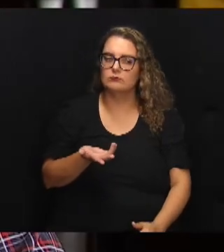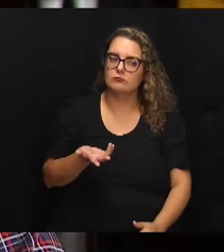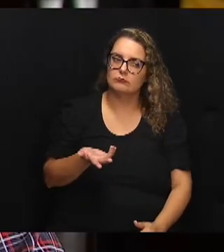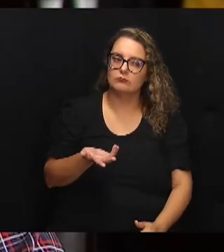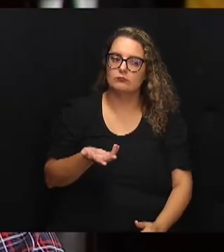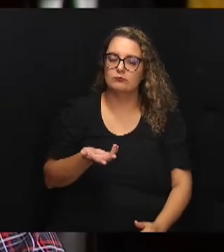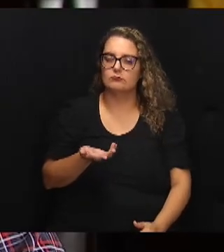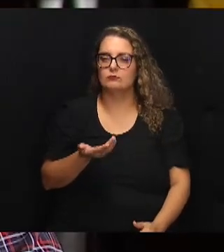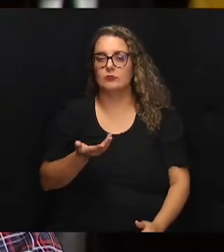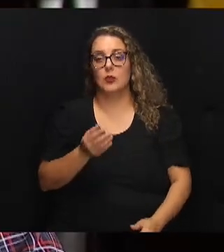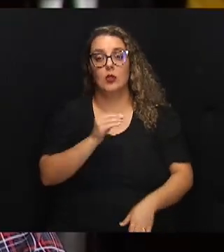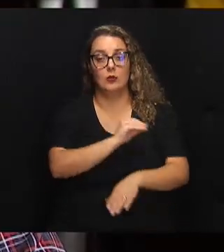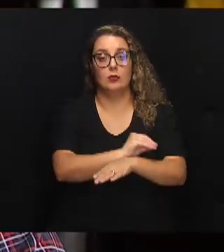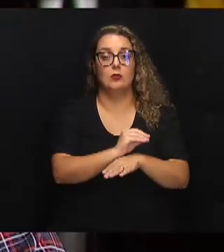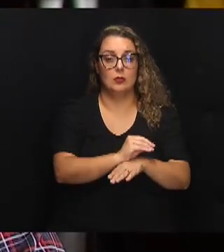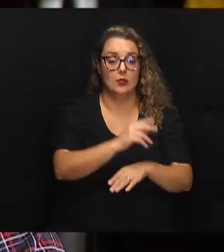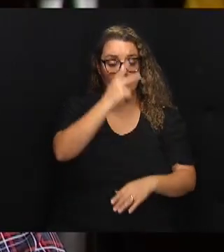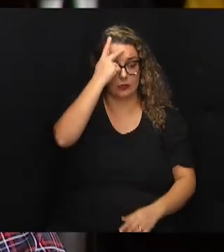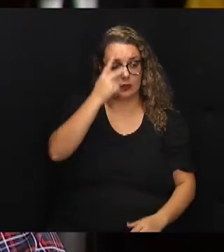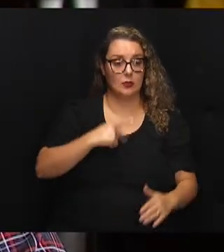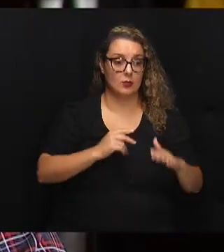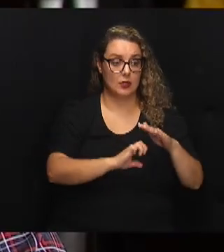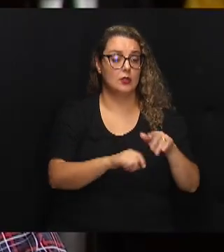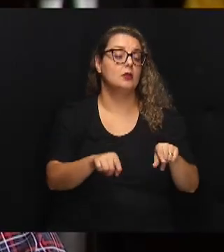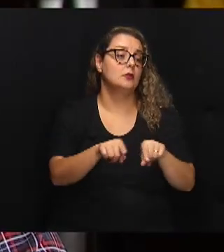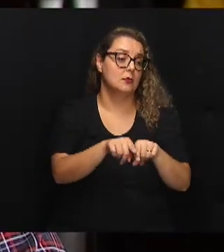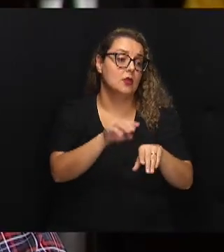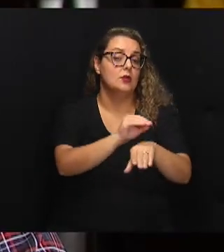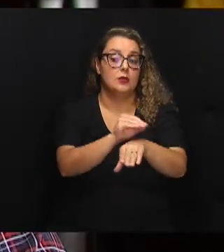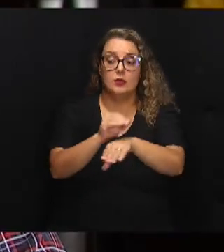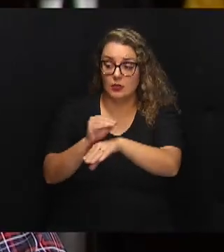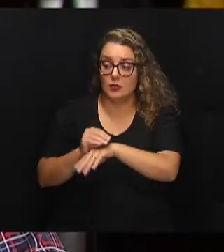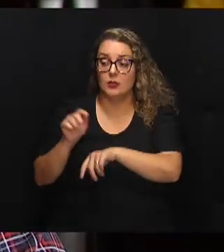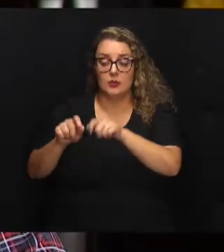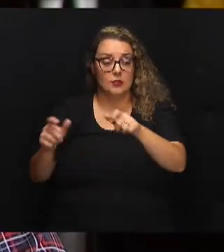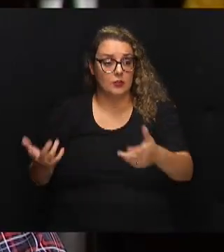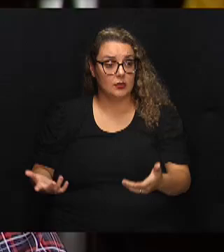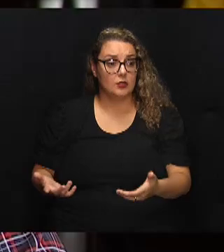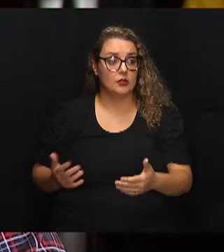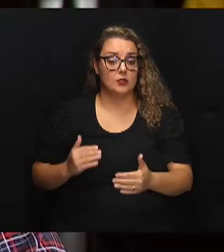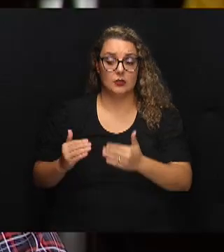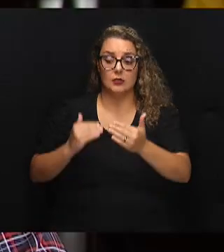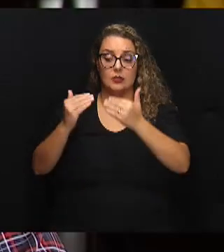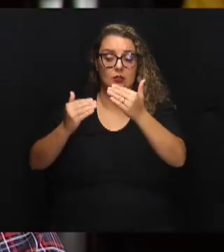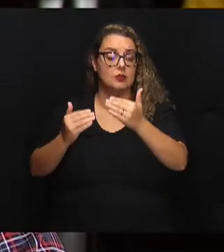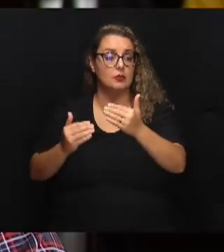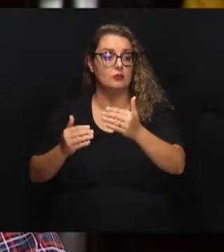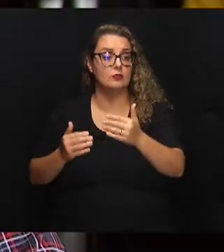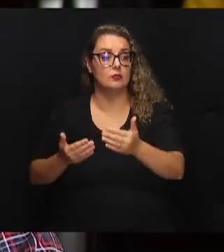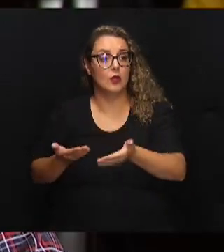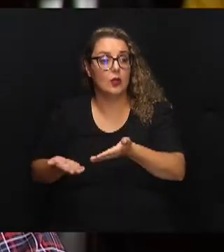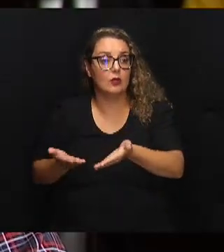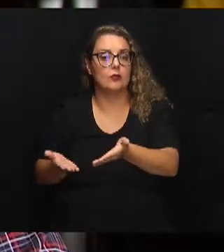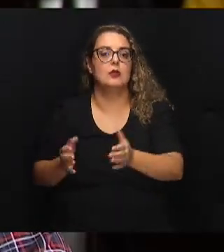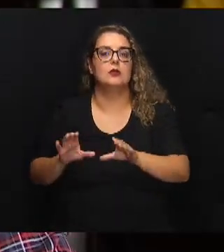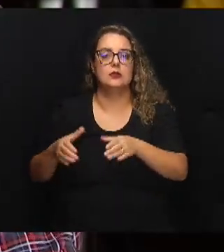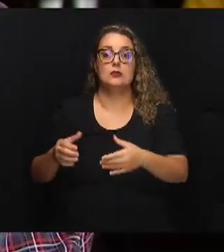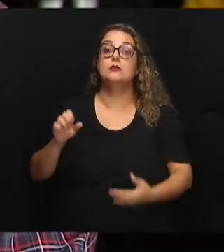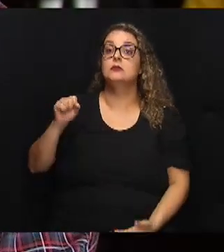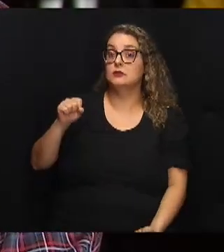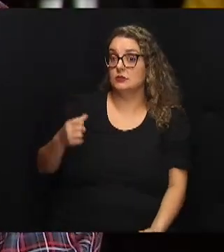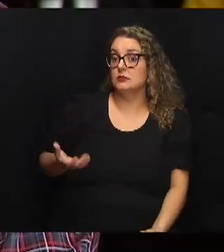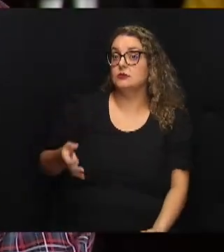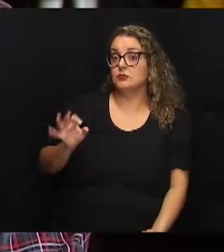de cuidar do seu negócio, você acaba cuidando também dessa vertente da formação e da manutenção desse grupo. Exatamente.